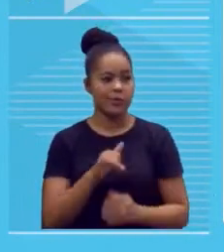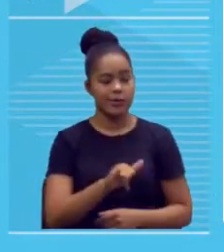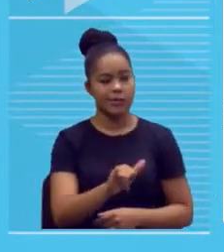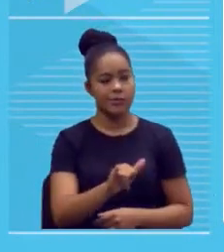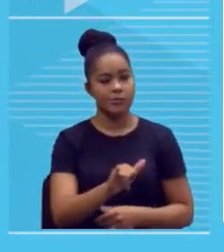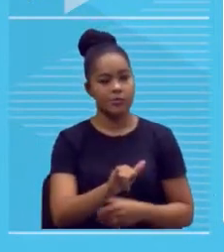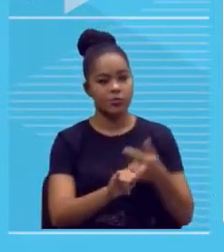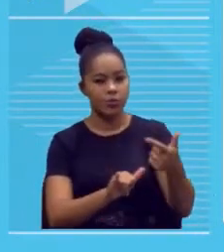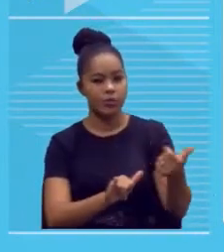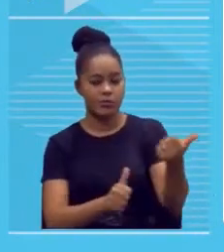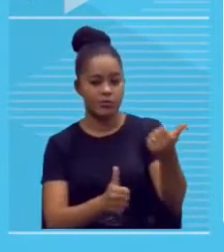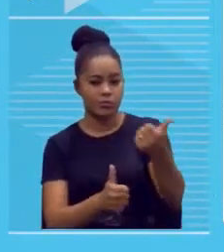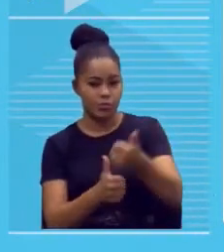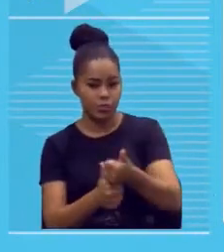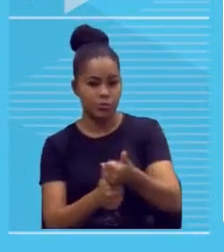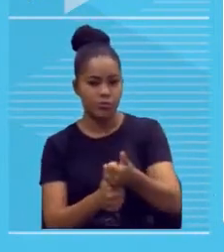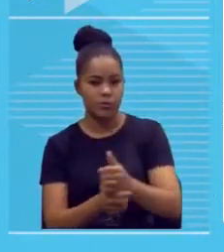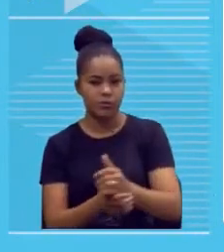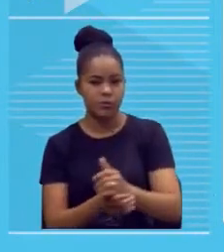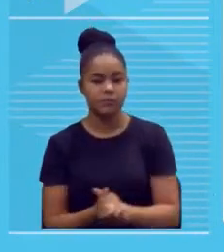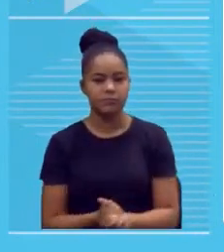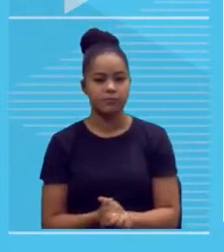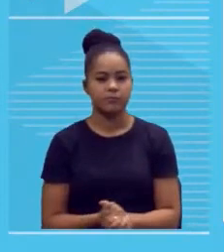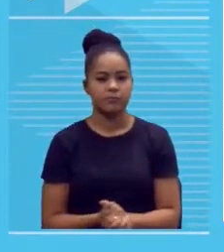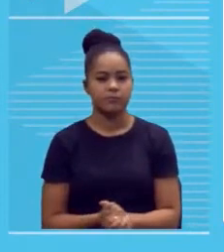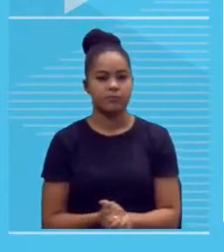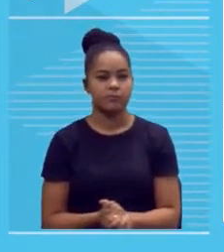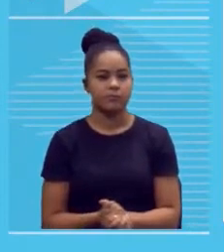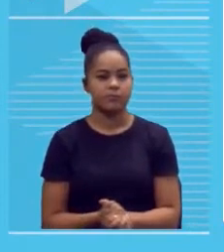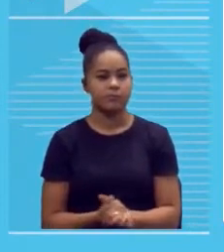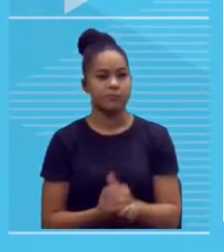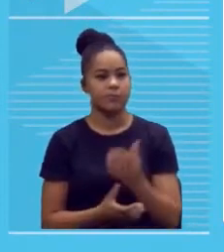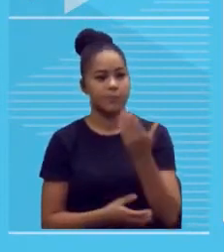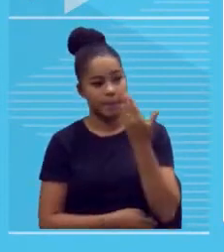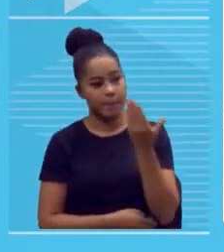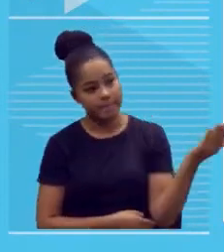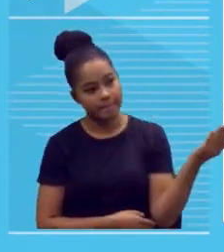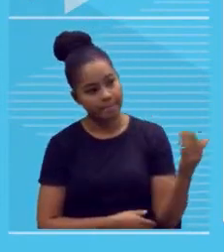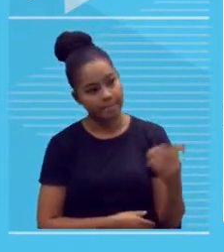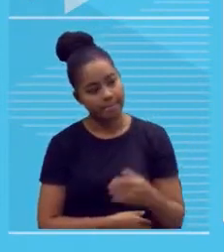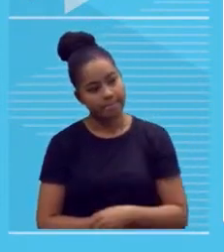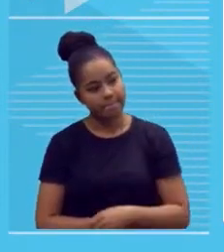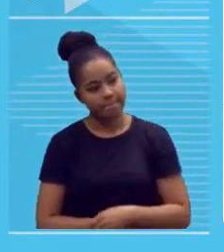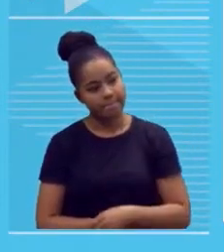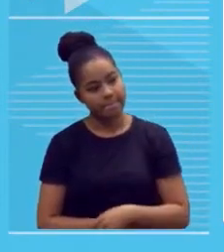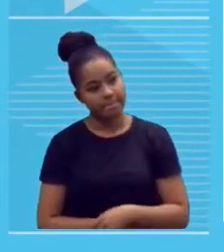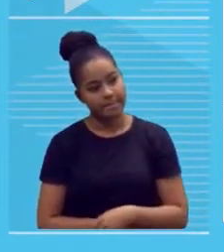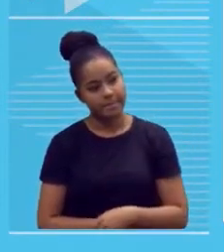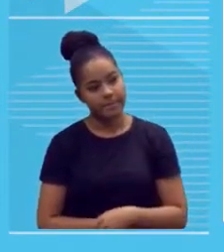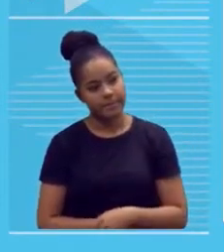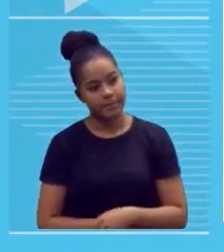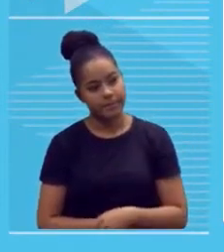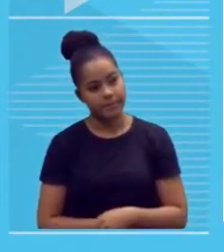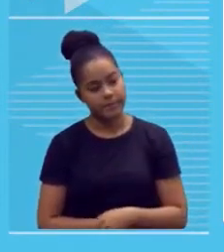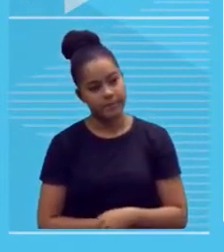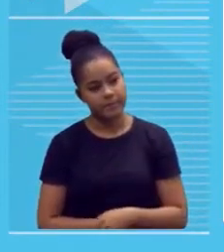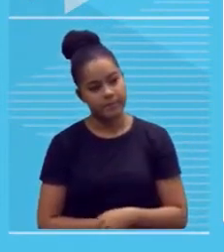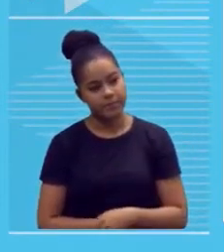y menos o y do A, que é 2, é igual ao m, que é 1, vezes